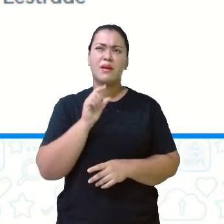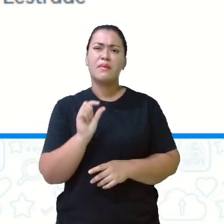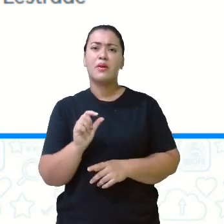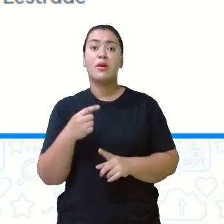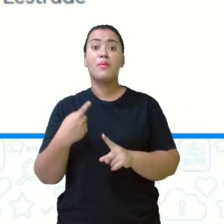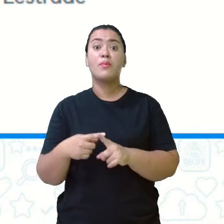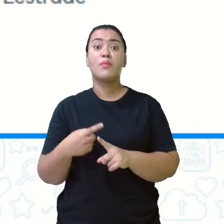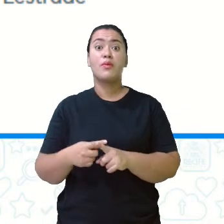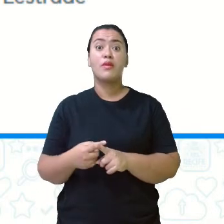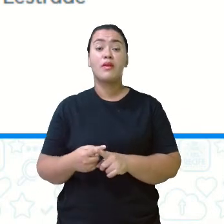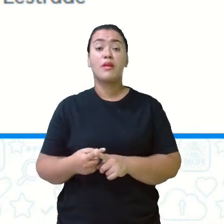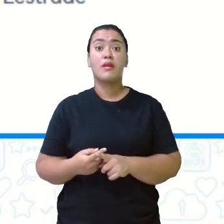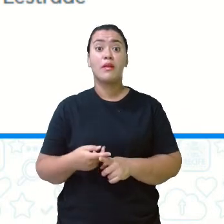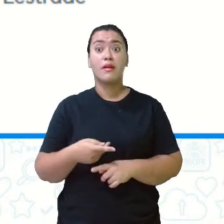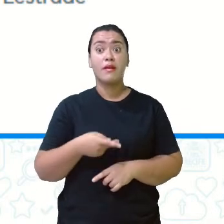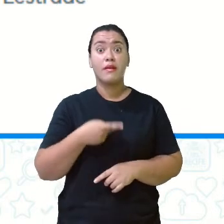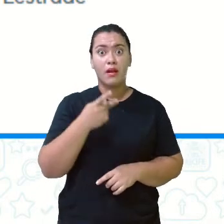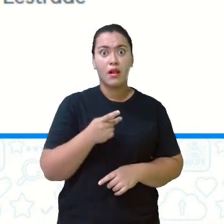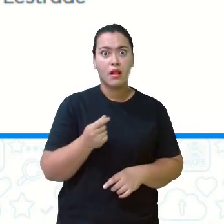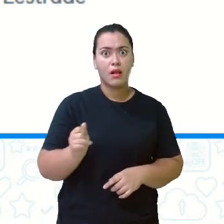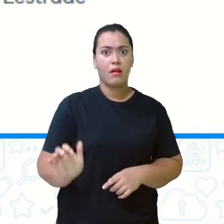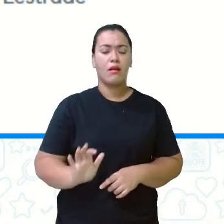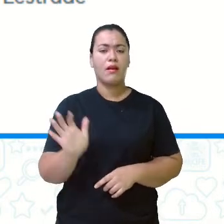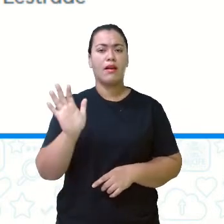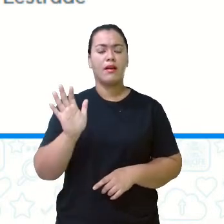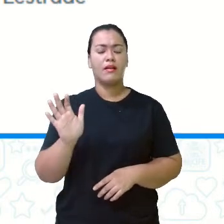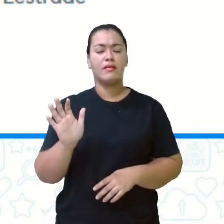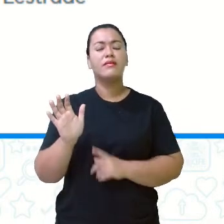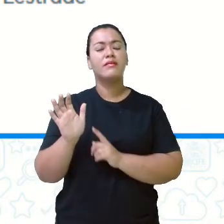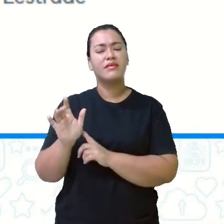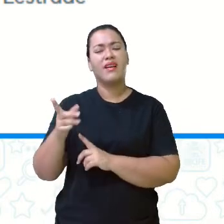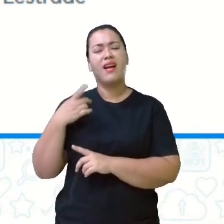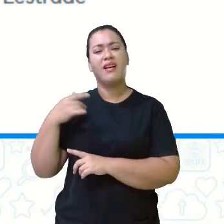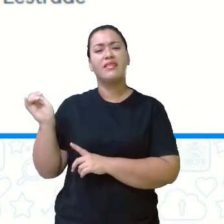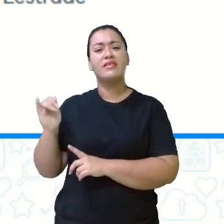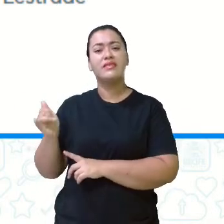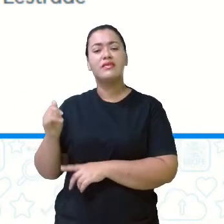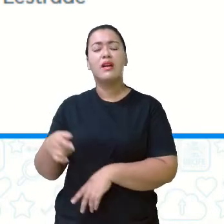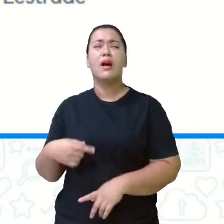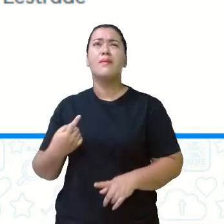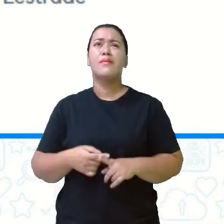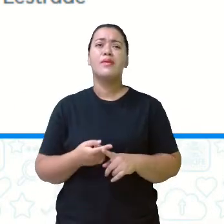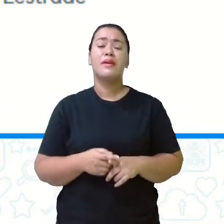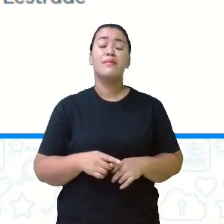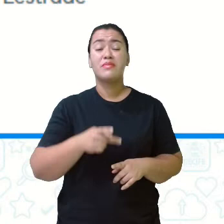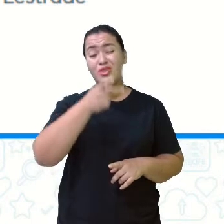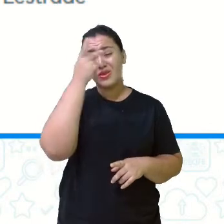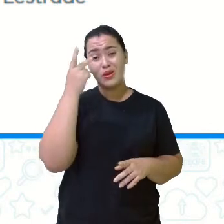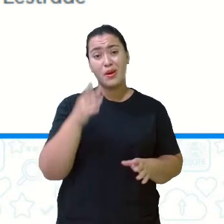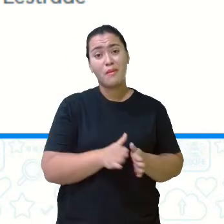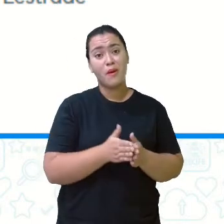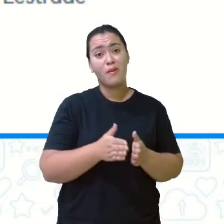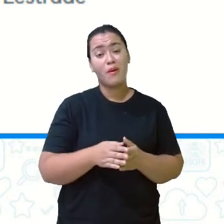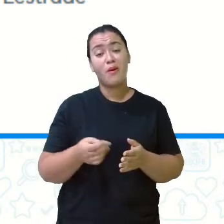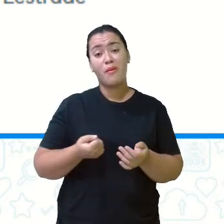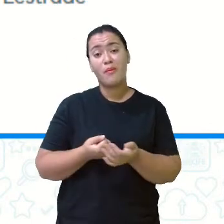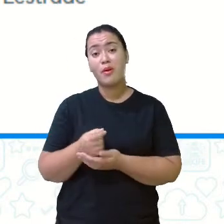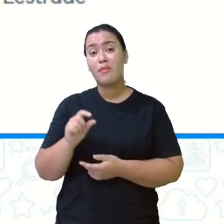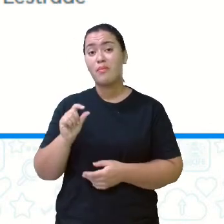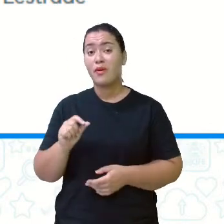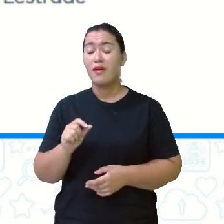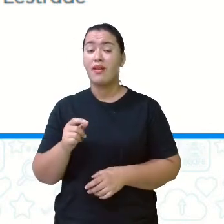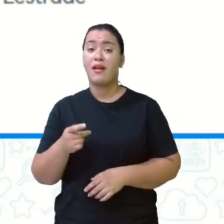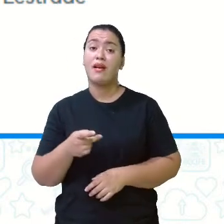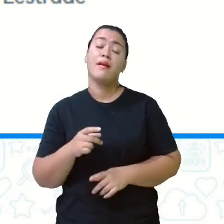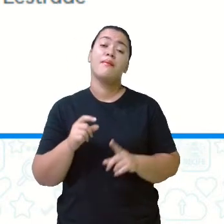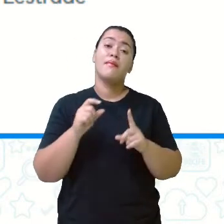porque as palavras não eram baratas, né? E porque quem tinha pouca condição financeira, comprava pouquinhas palavras. Quem